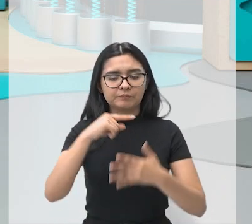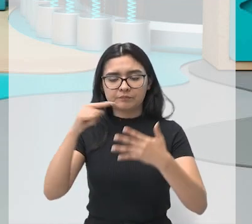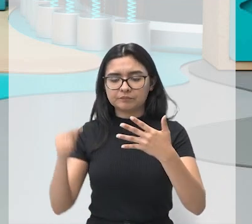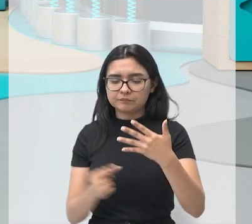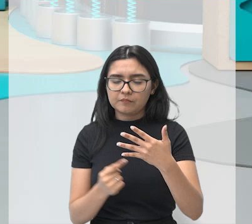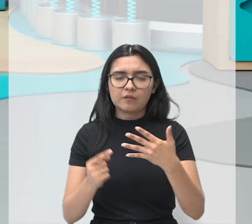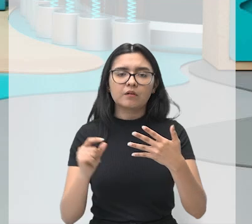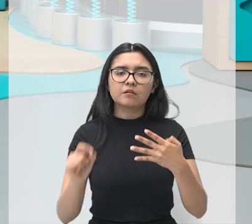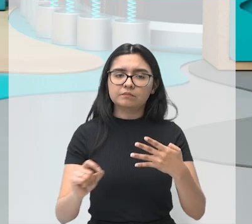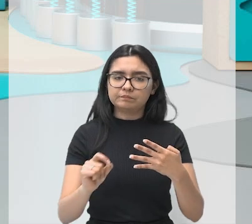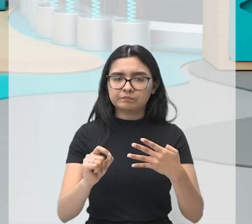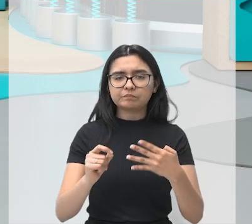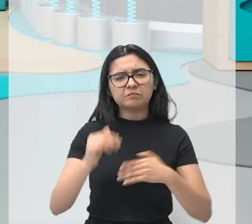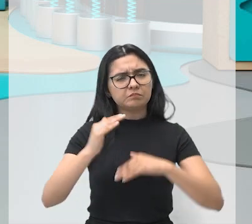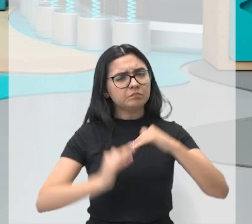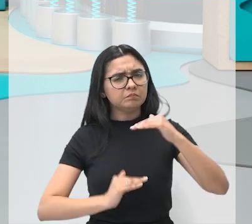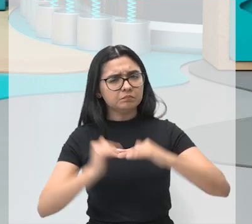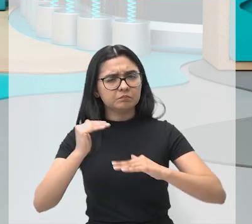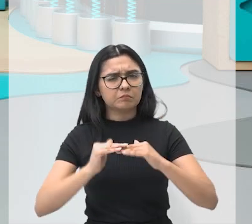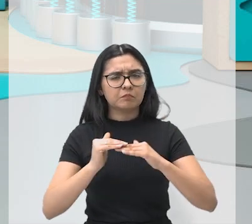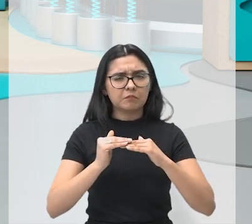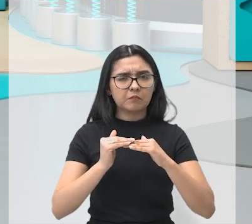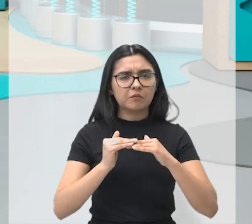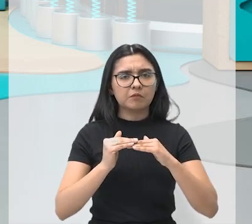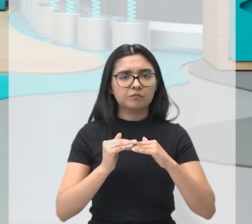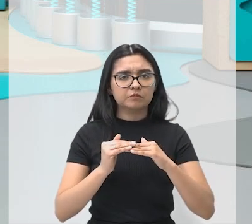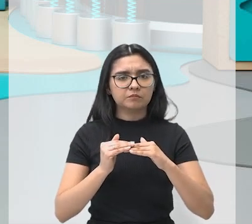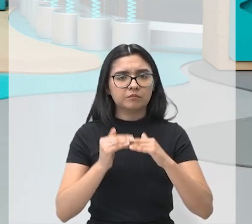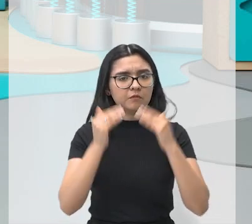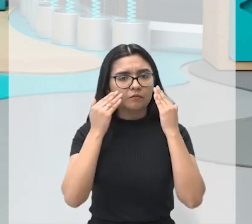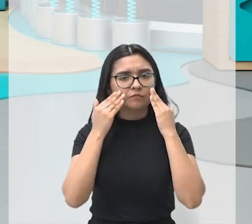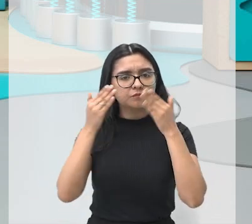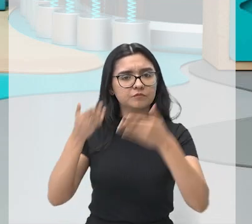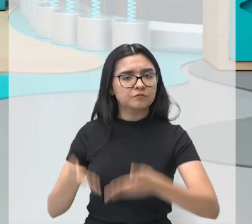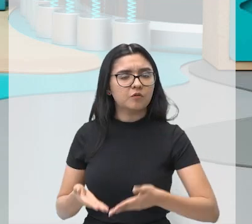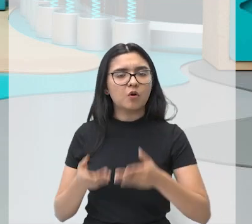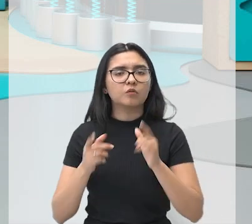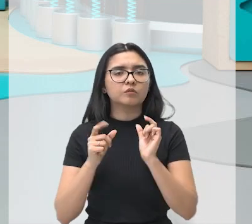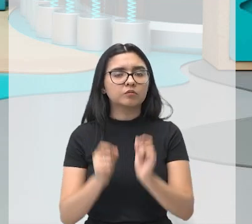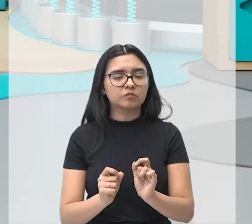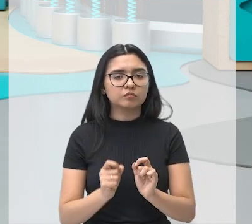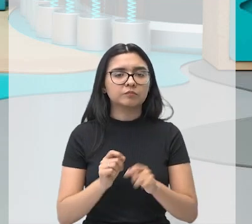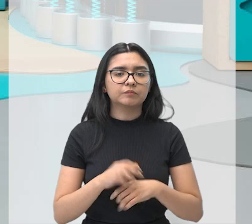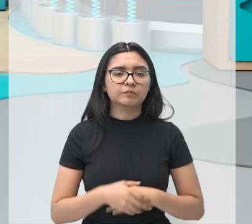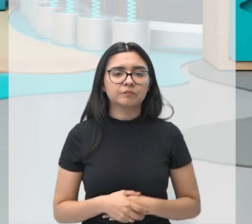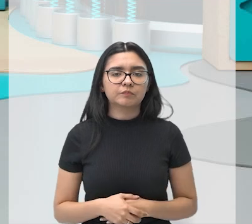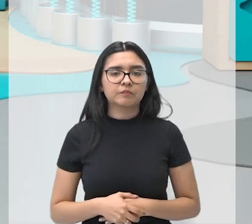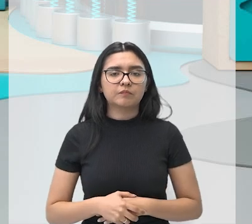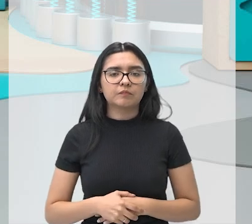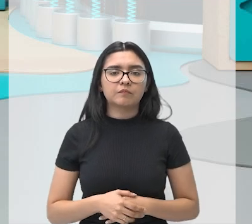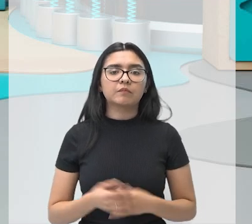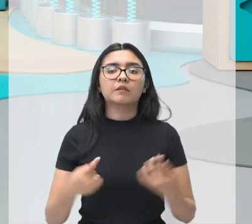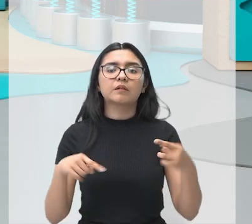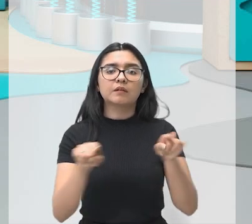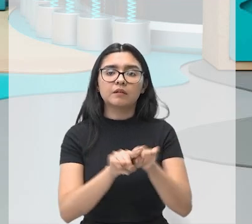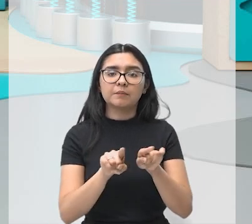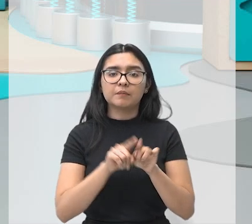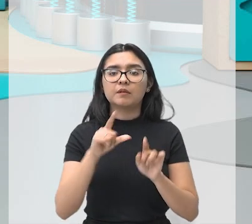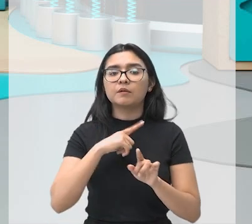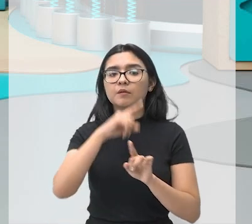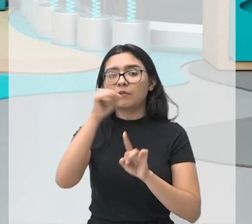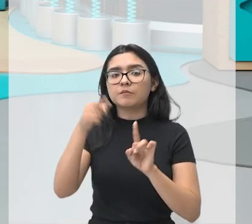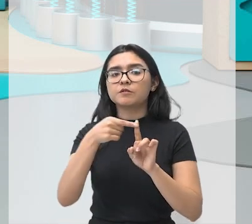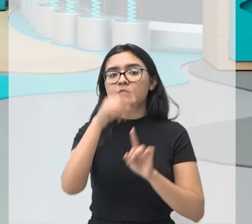um desenho mais profissional, voltado um pouco menos para essa prática mais amadora, a gente vai ter um